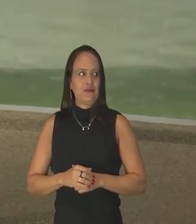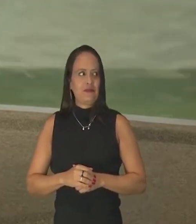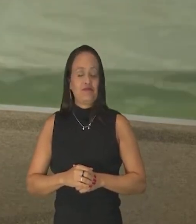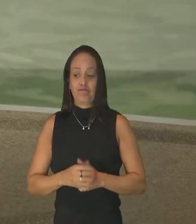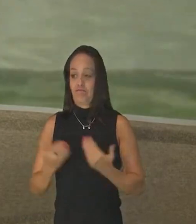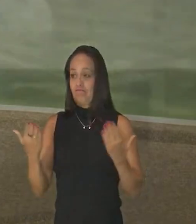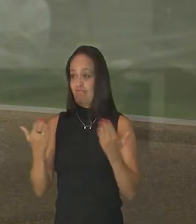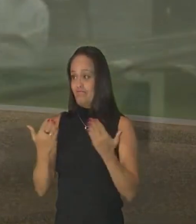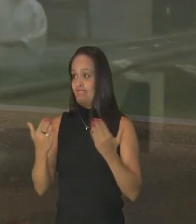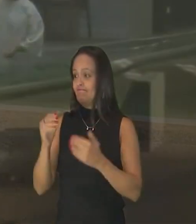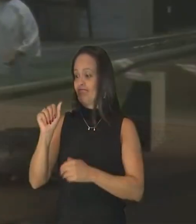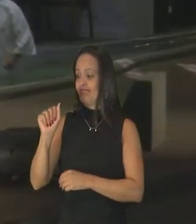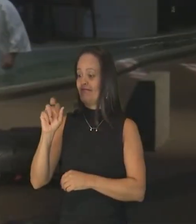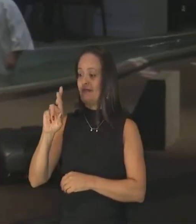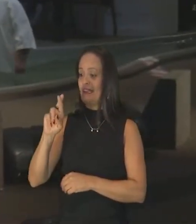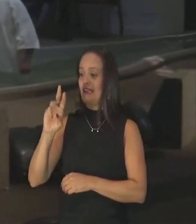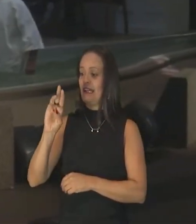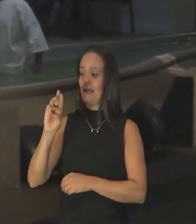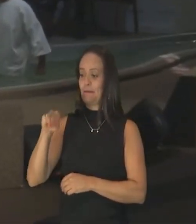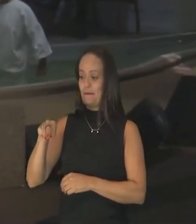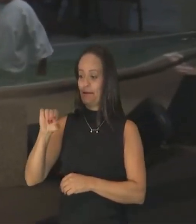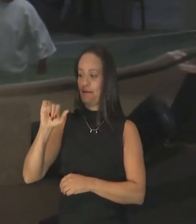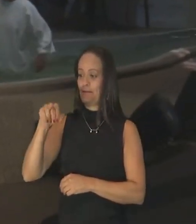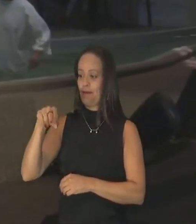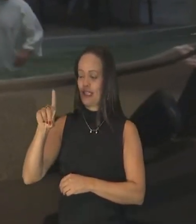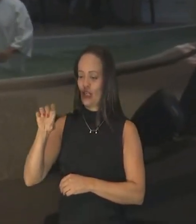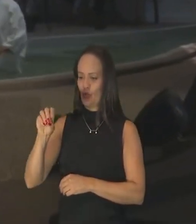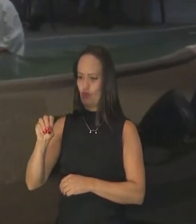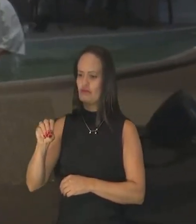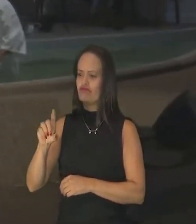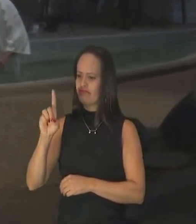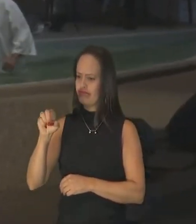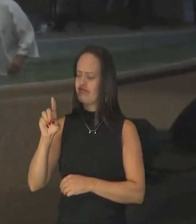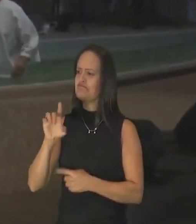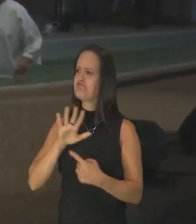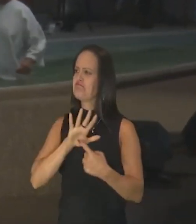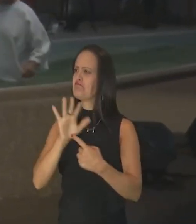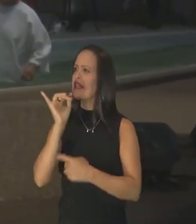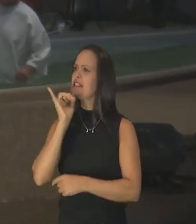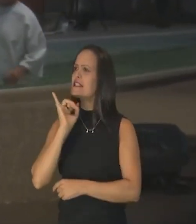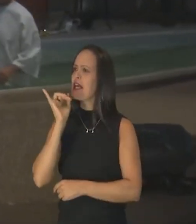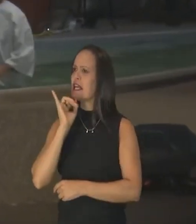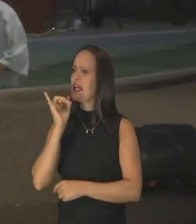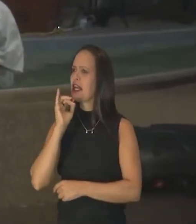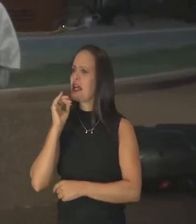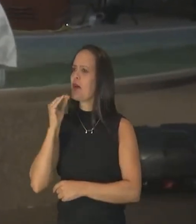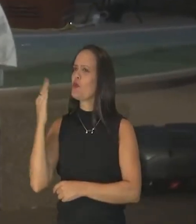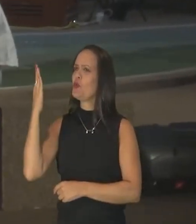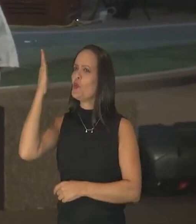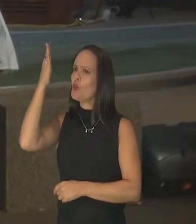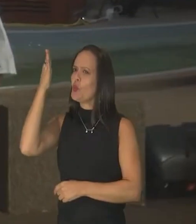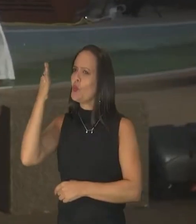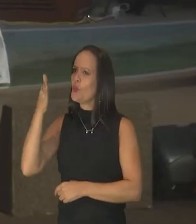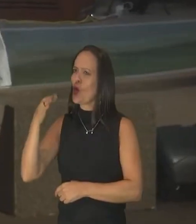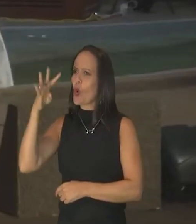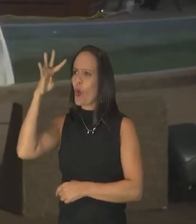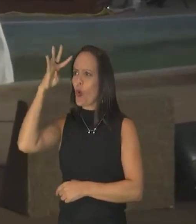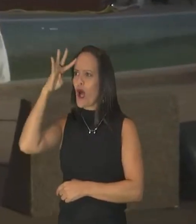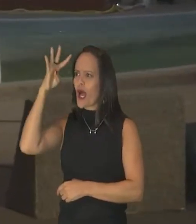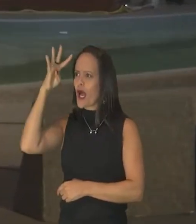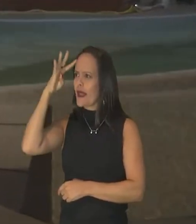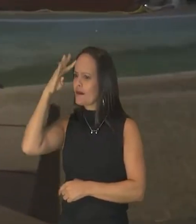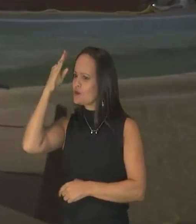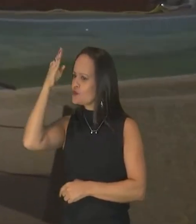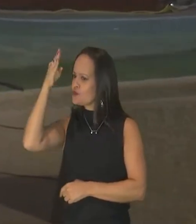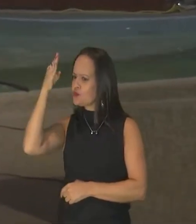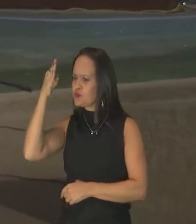Estou recebendo o Armindo, que tem sido um grande exemplo para nós nos cultos de quarta-feira, sempre